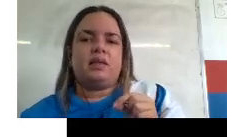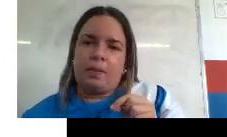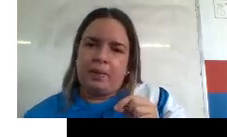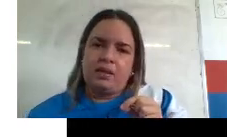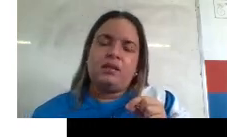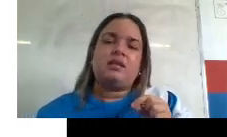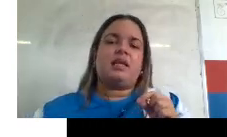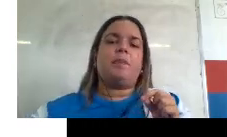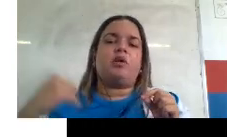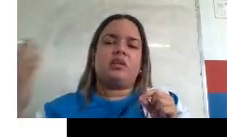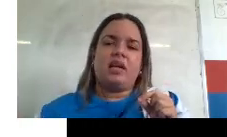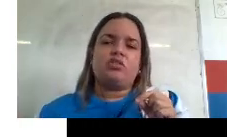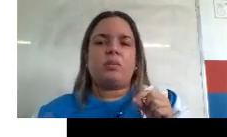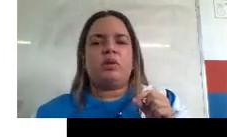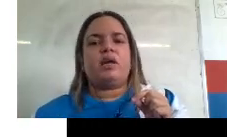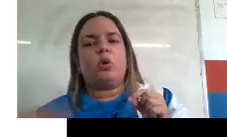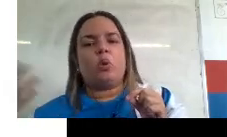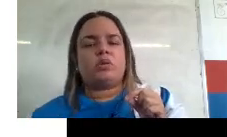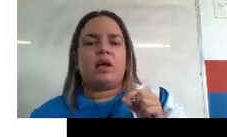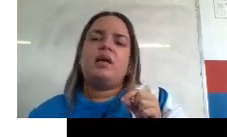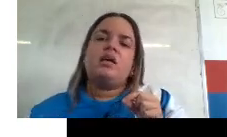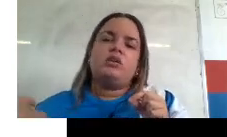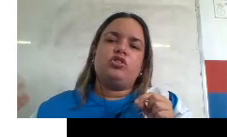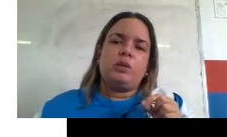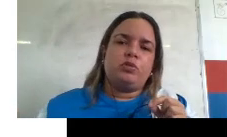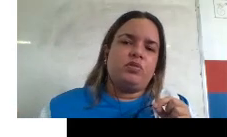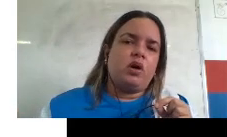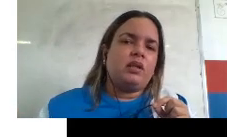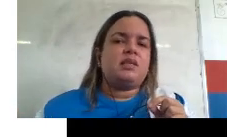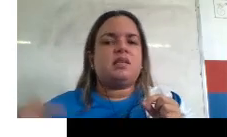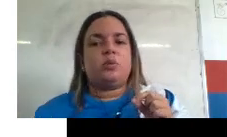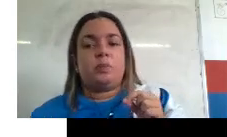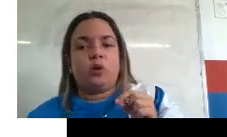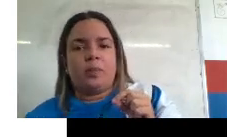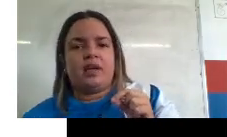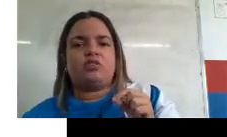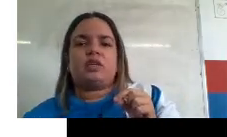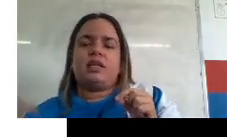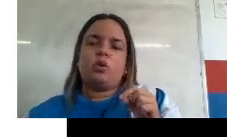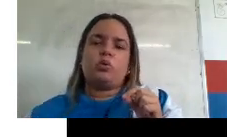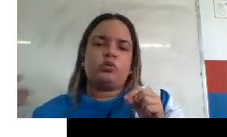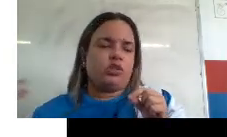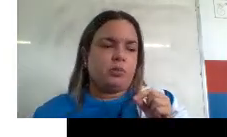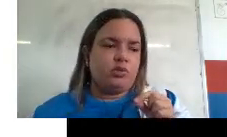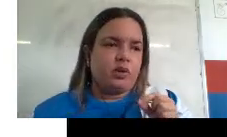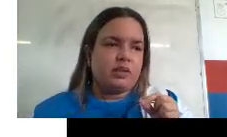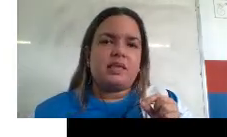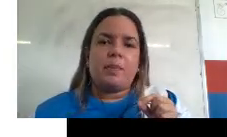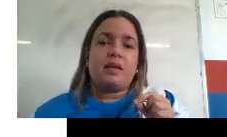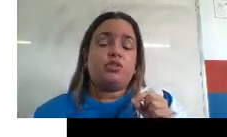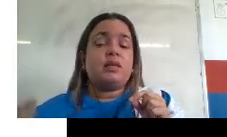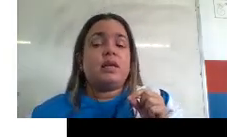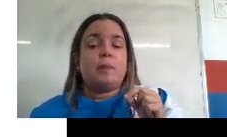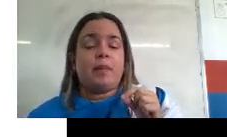Lei Maria da Penha, que protege a mulher contra os tipos de violência doméstica, né, e outros tipos de